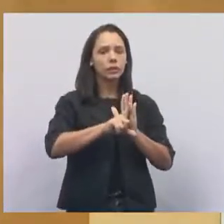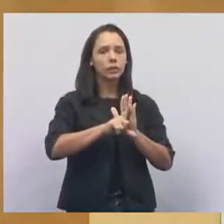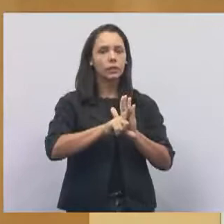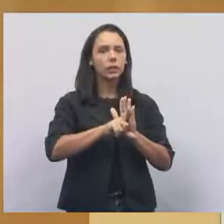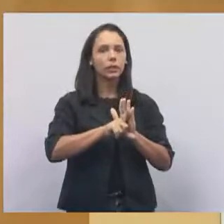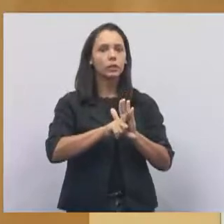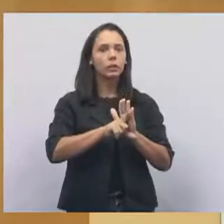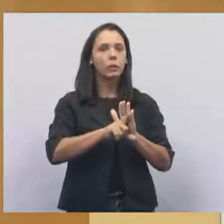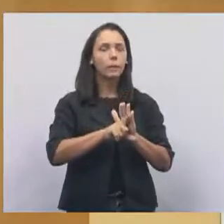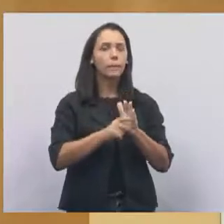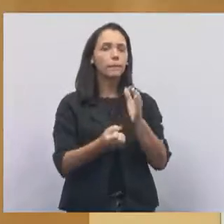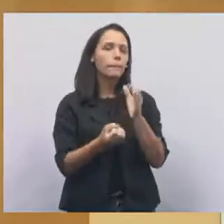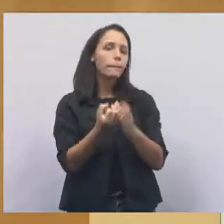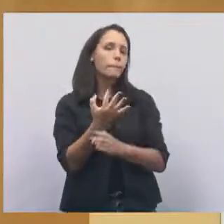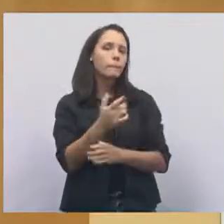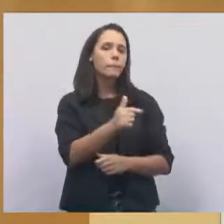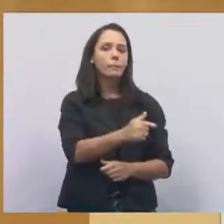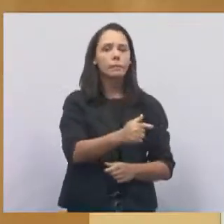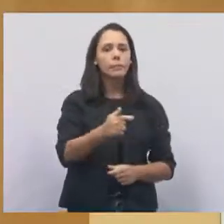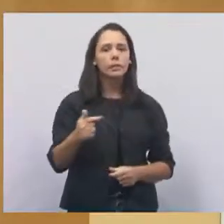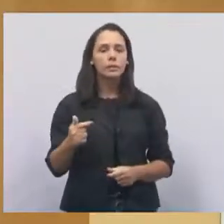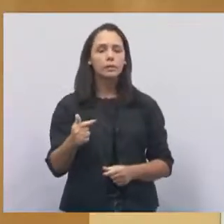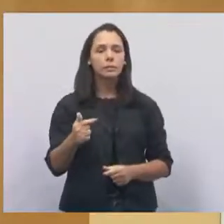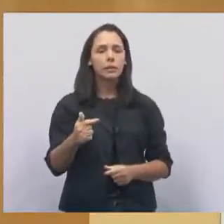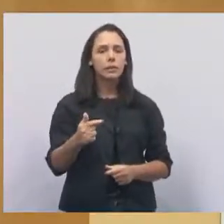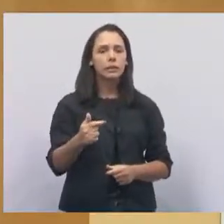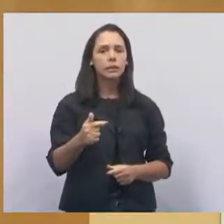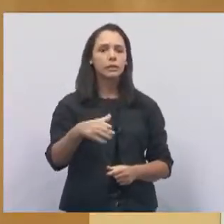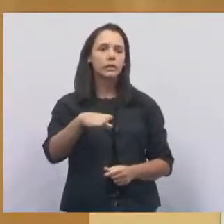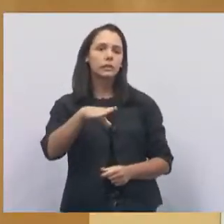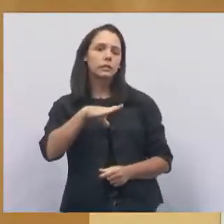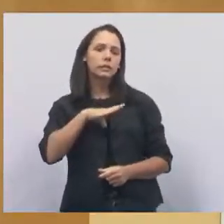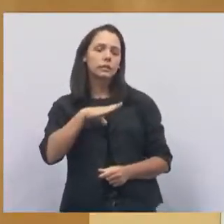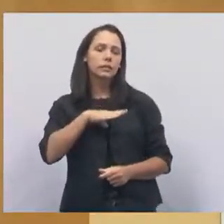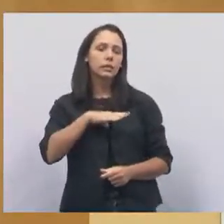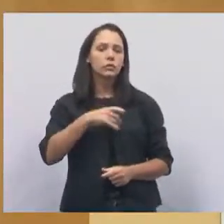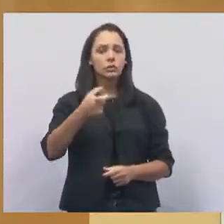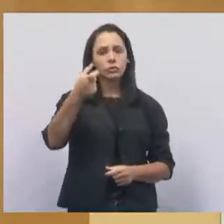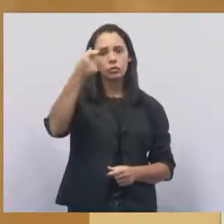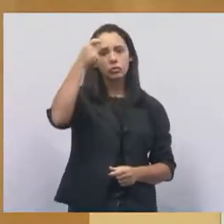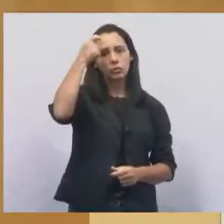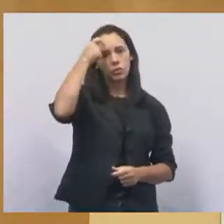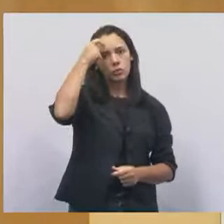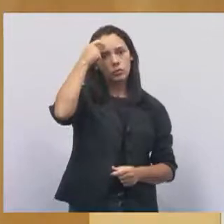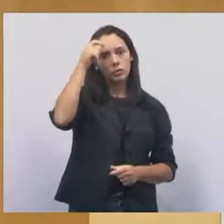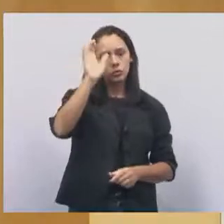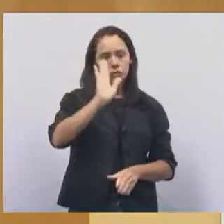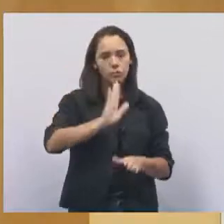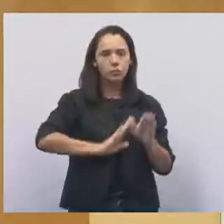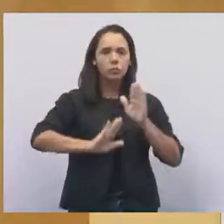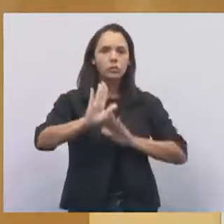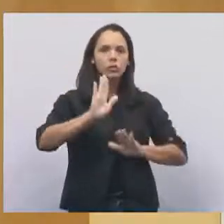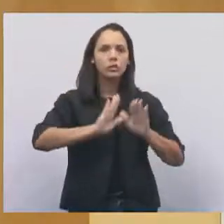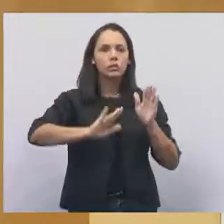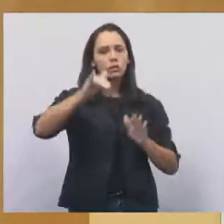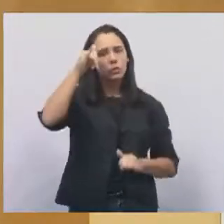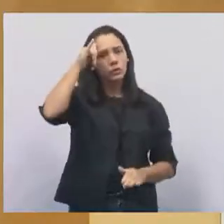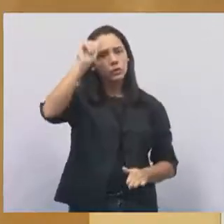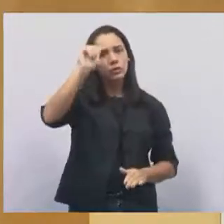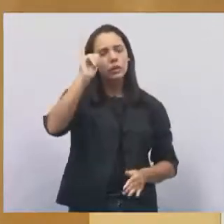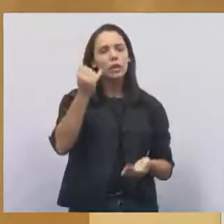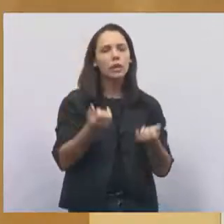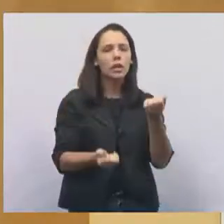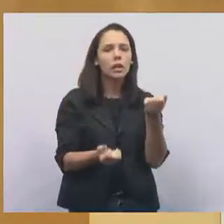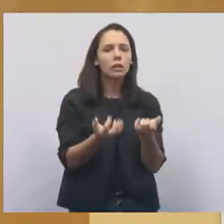Municipal de conscientização prevenção e combate à prática de Queimadas urbanas e dá